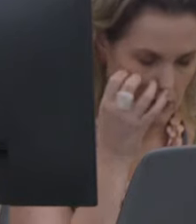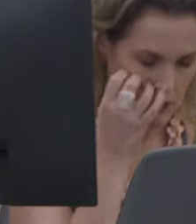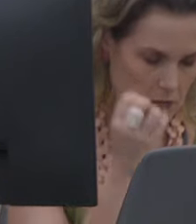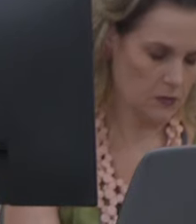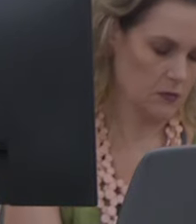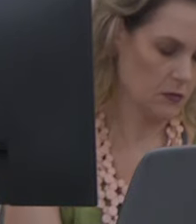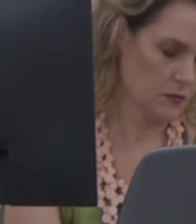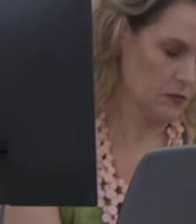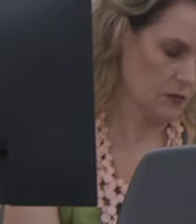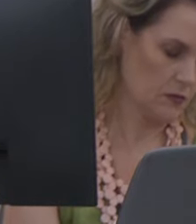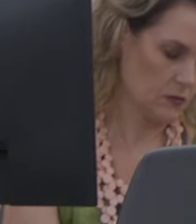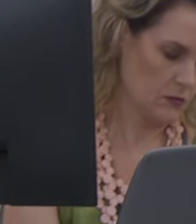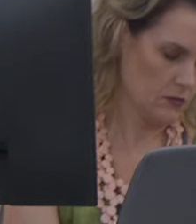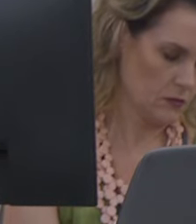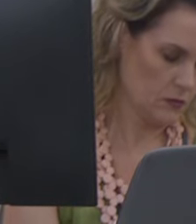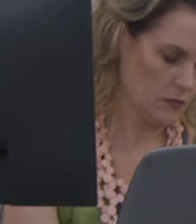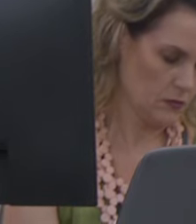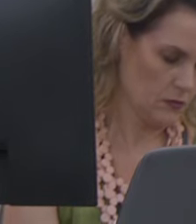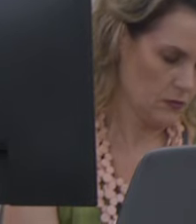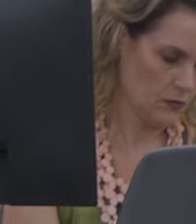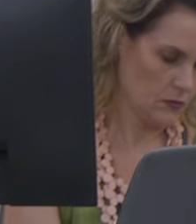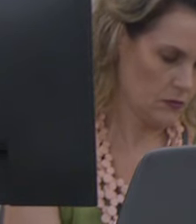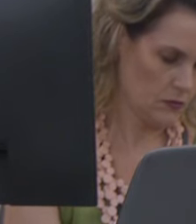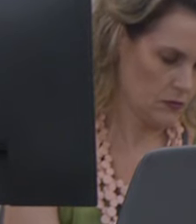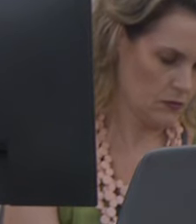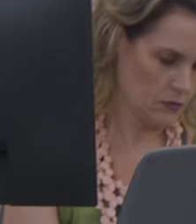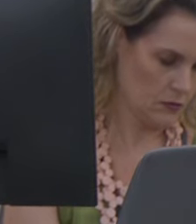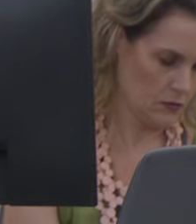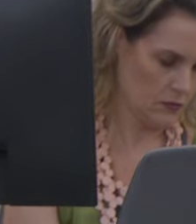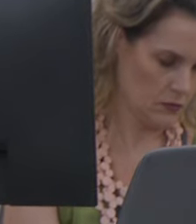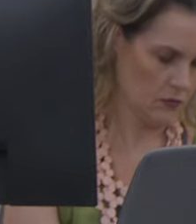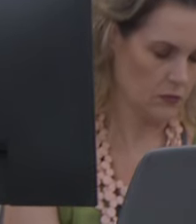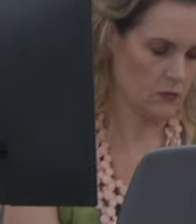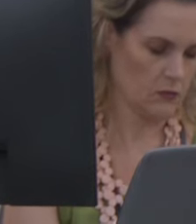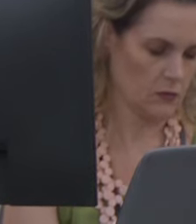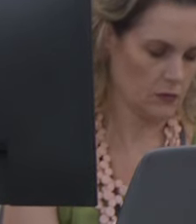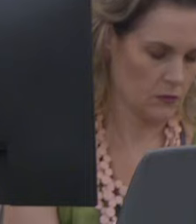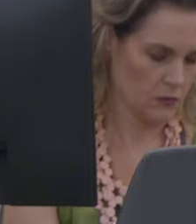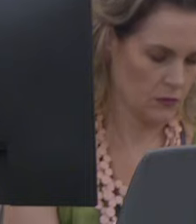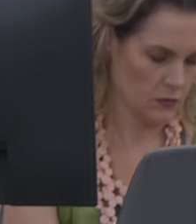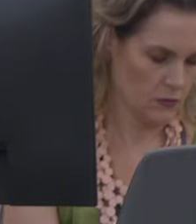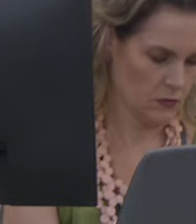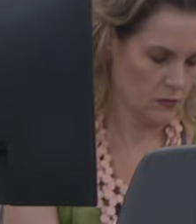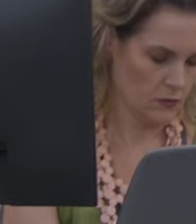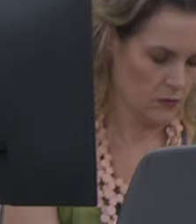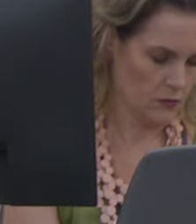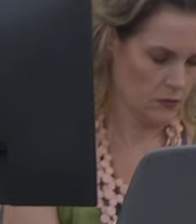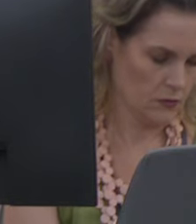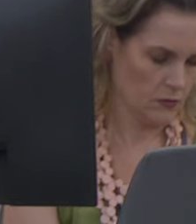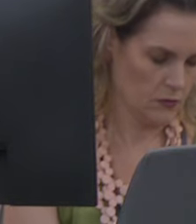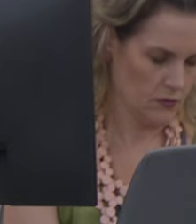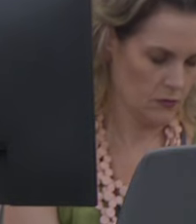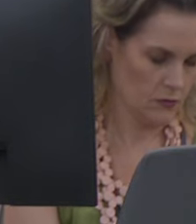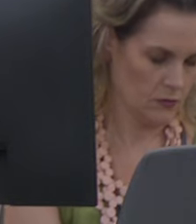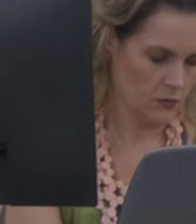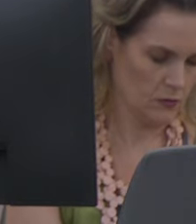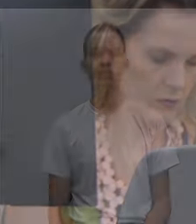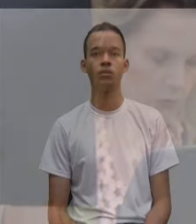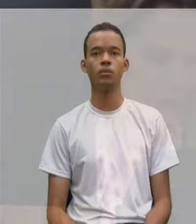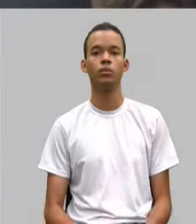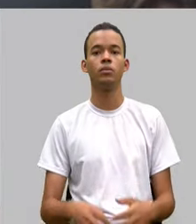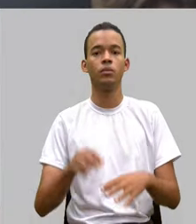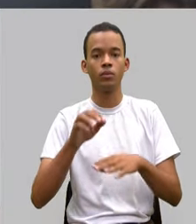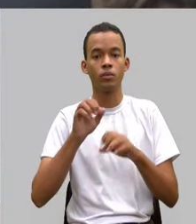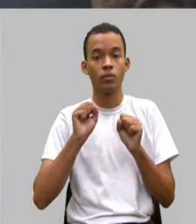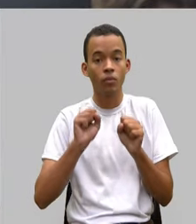gente pode mudar esse estado esse estado pode ganhar muito com emprego esse estado pode gerar